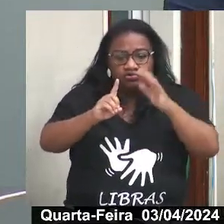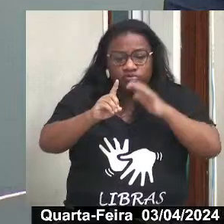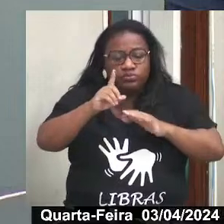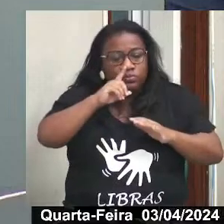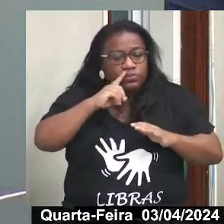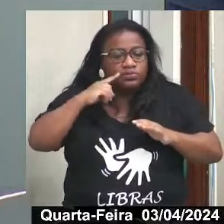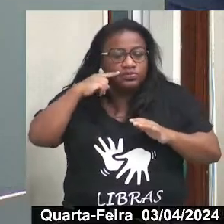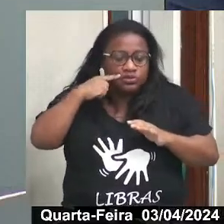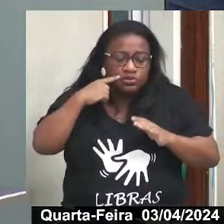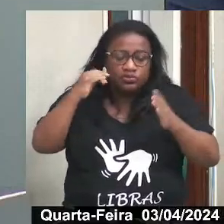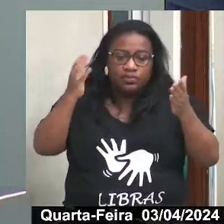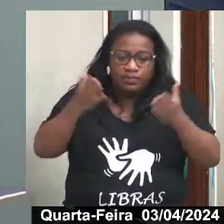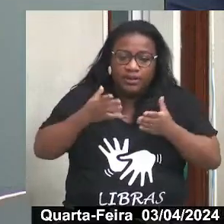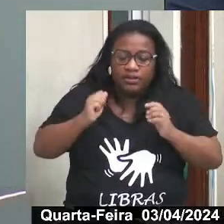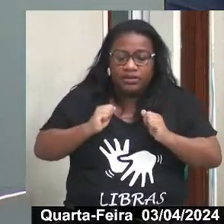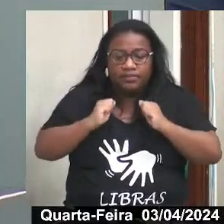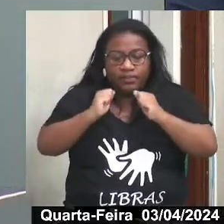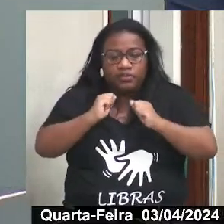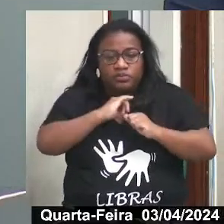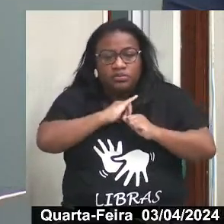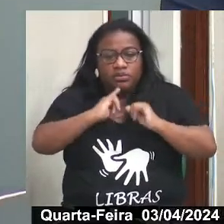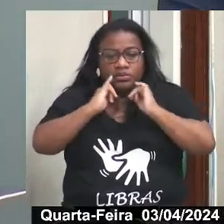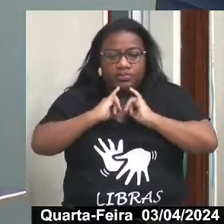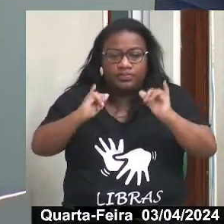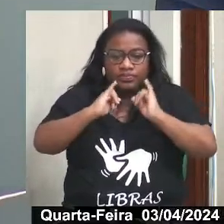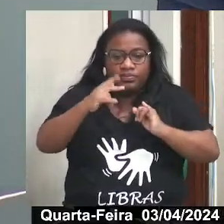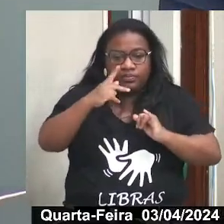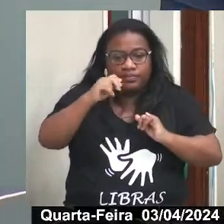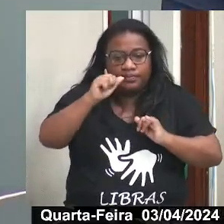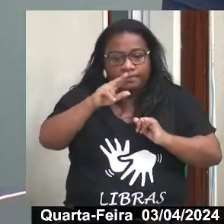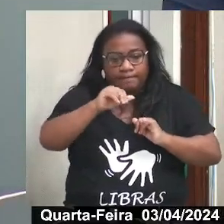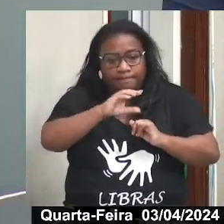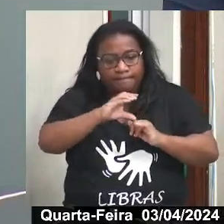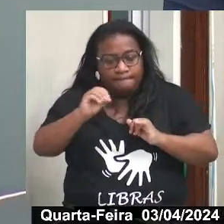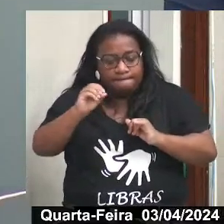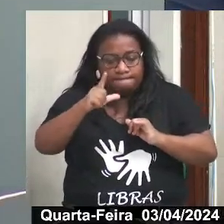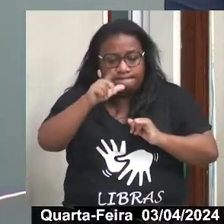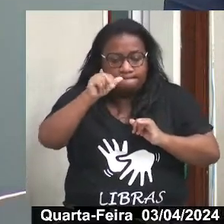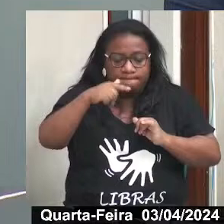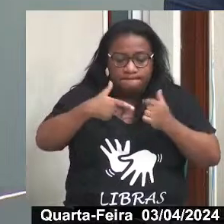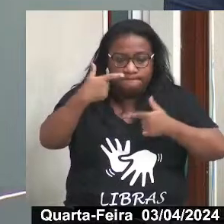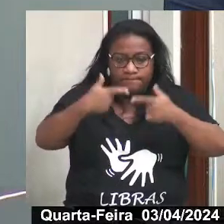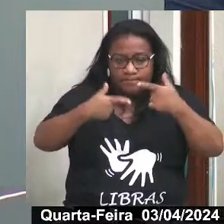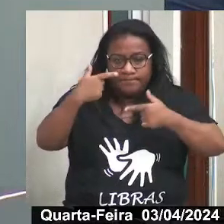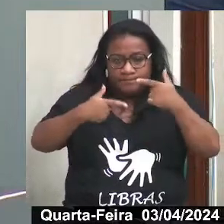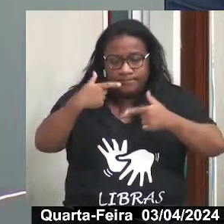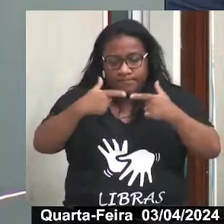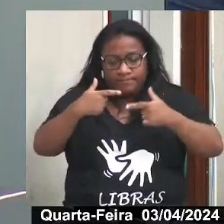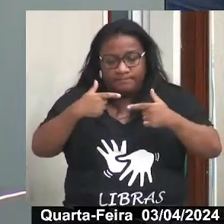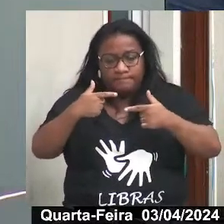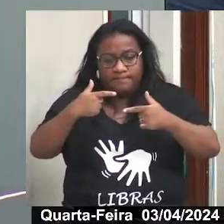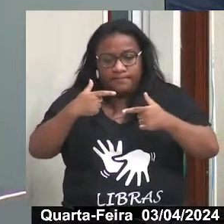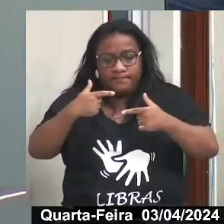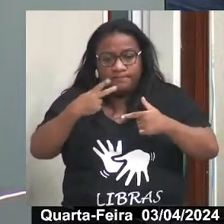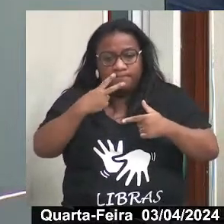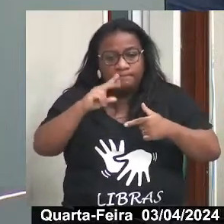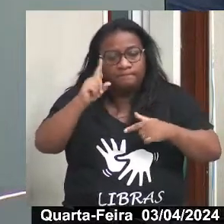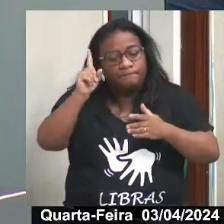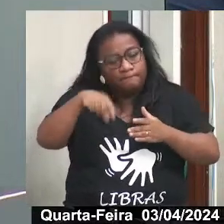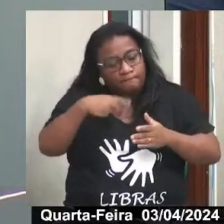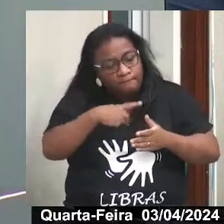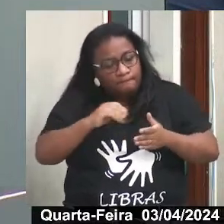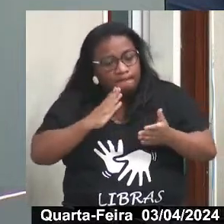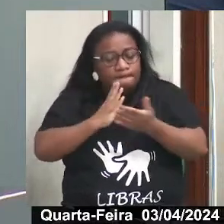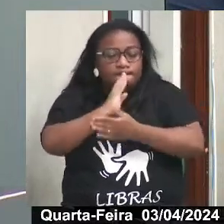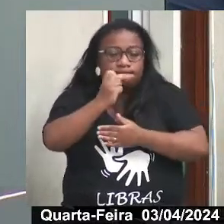Balbim de Oliveira. Moção de pesar pelo falecimento do pastor Paulo Lucas Sacramento. Em discussão, não há discussão, foi a votação aprovada com 13